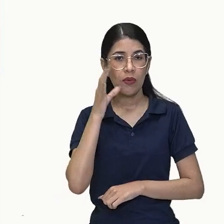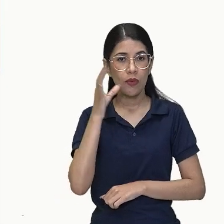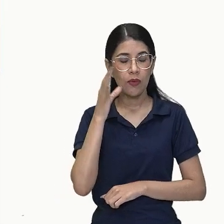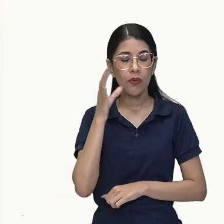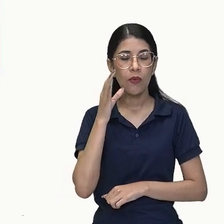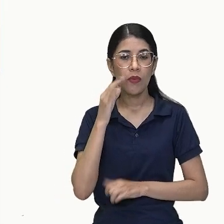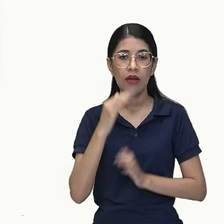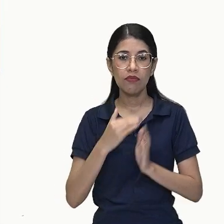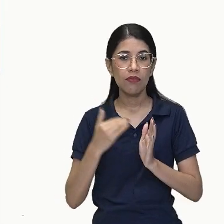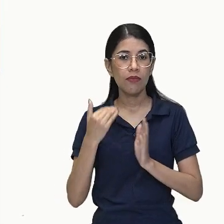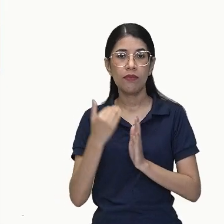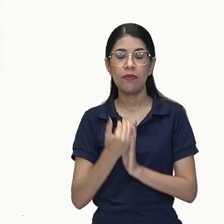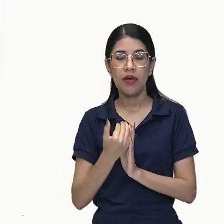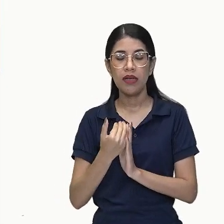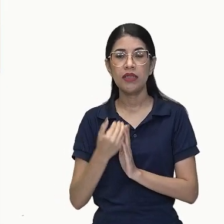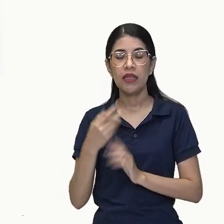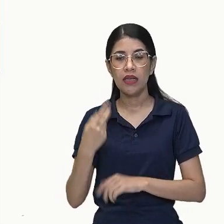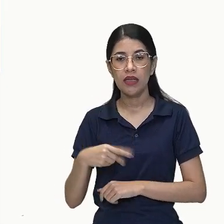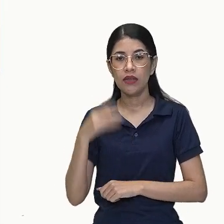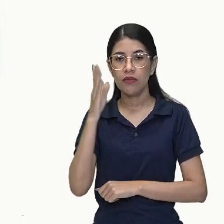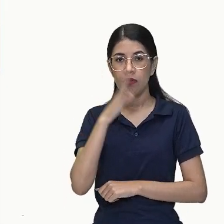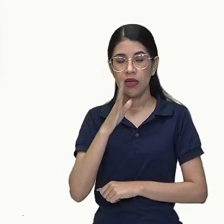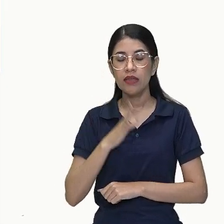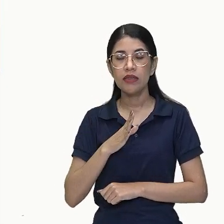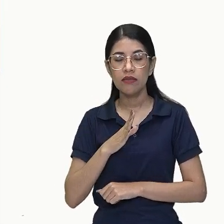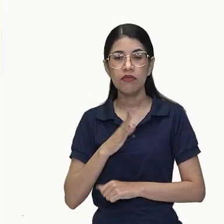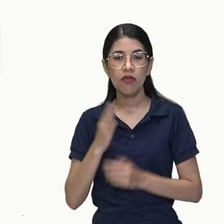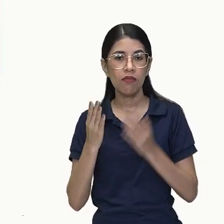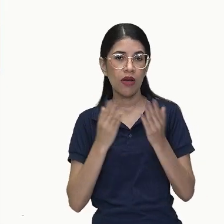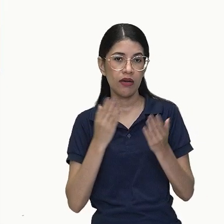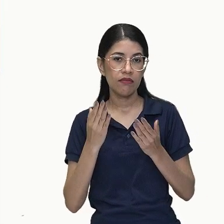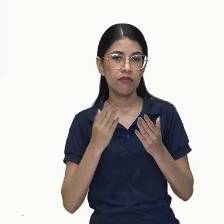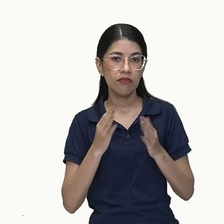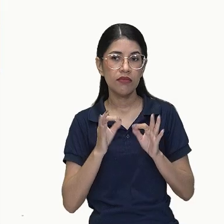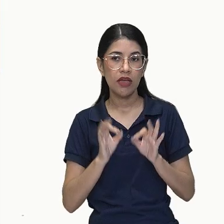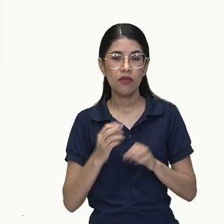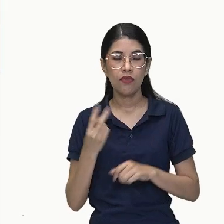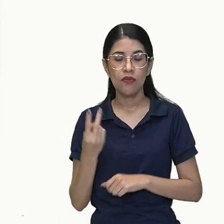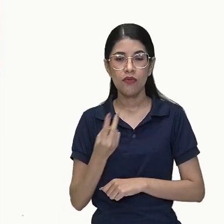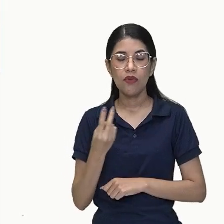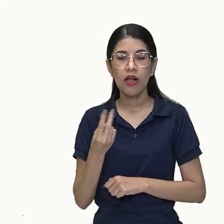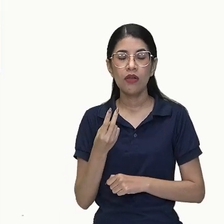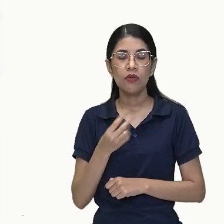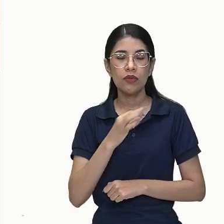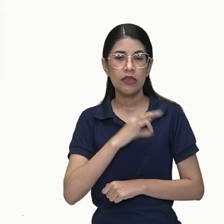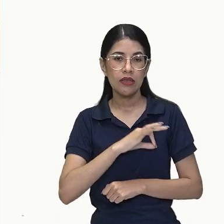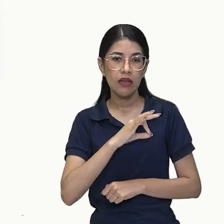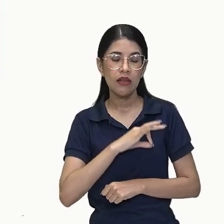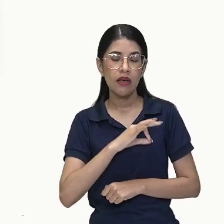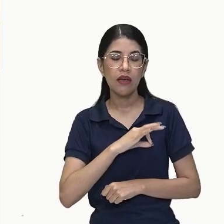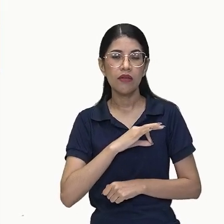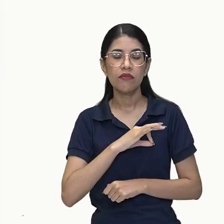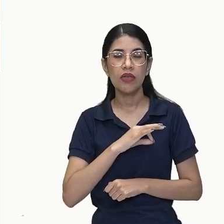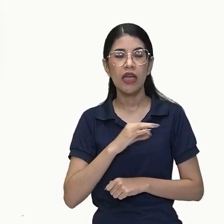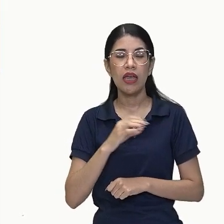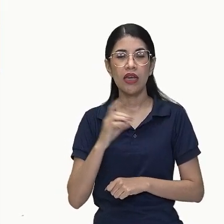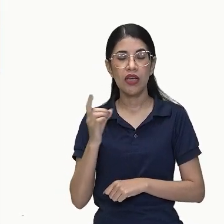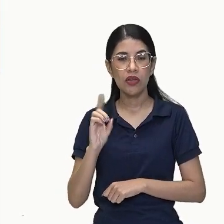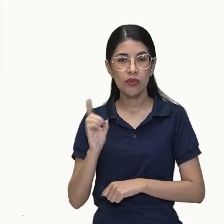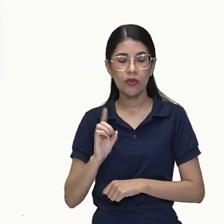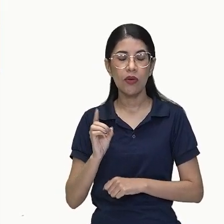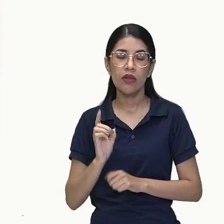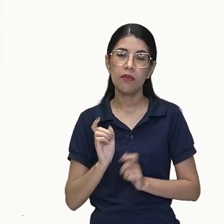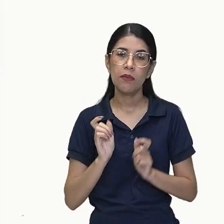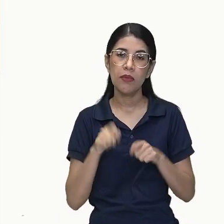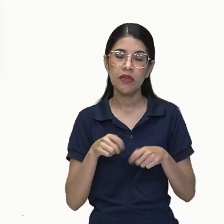é maior do que o que nós temos aqui no Brasil, né? Se a gente fizer aqui a comparação dessas moedas em dólar, o salário